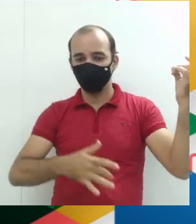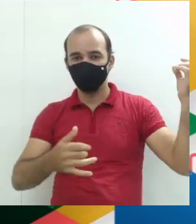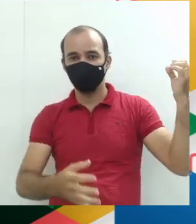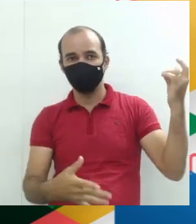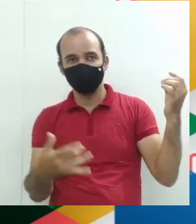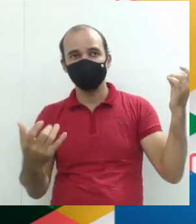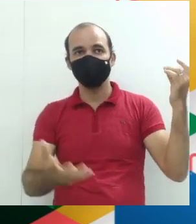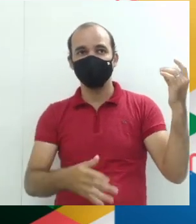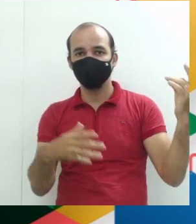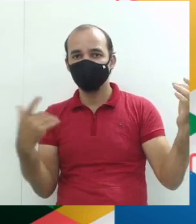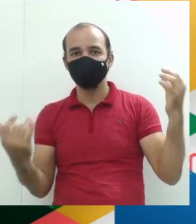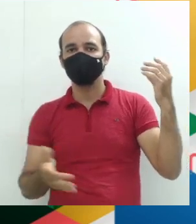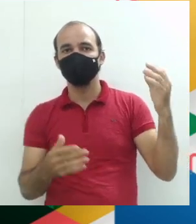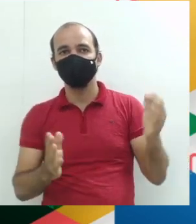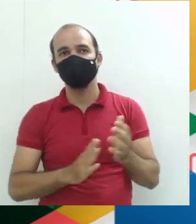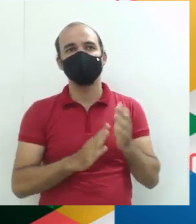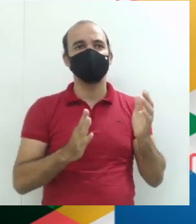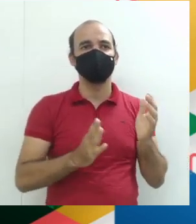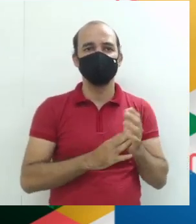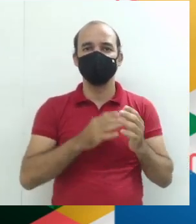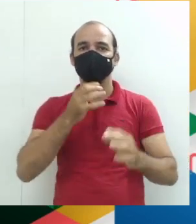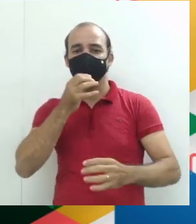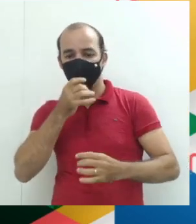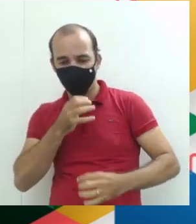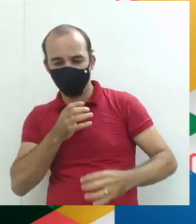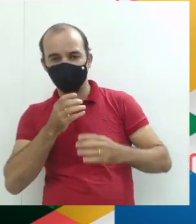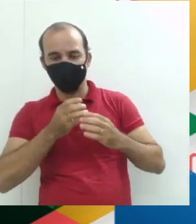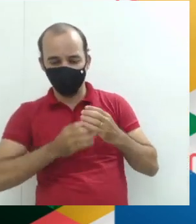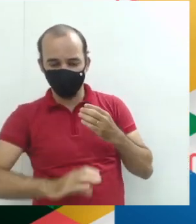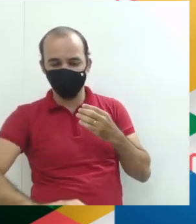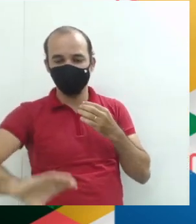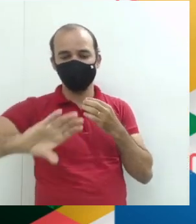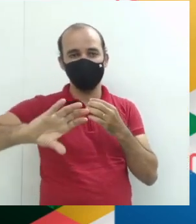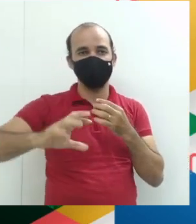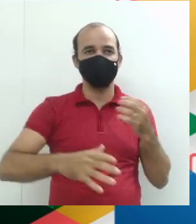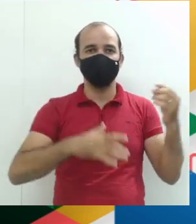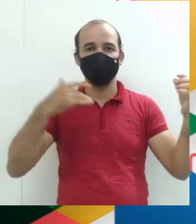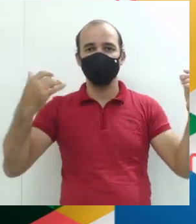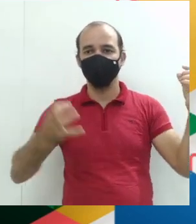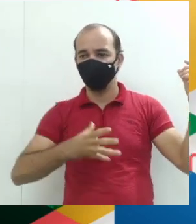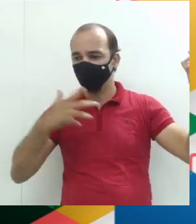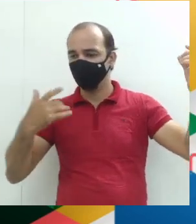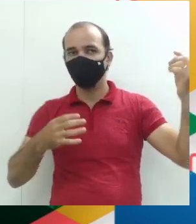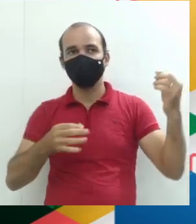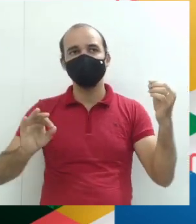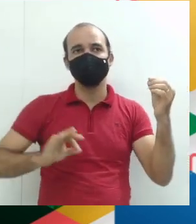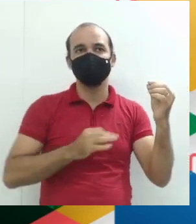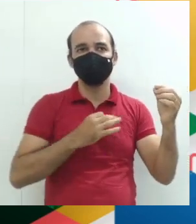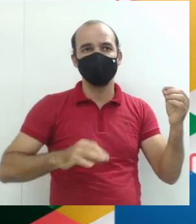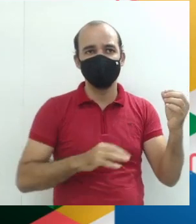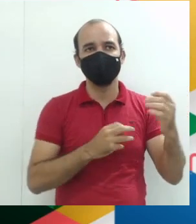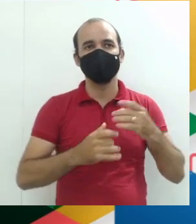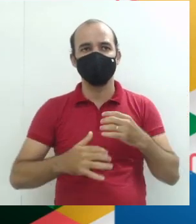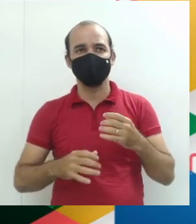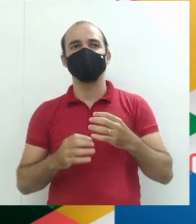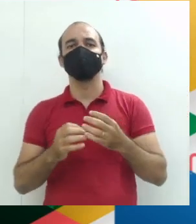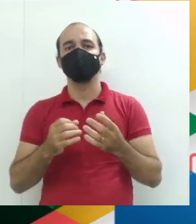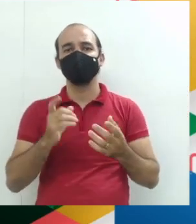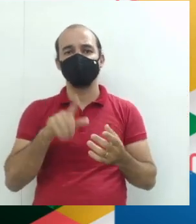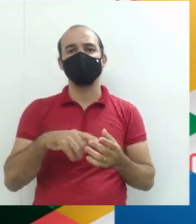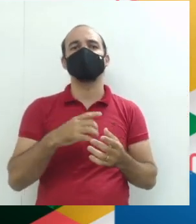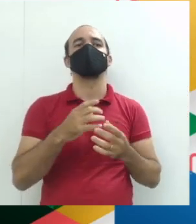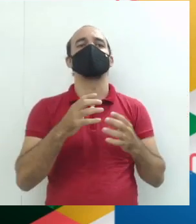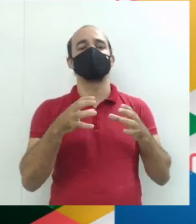com instrumentos como saxofone, violoncelo, violinos na sua base musical e